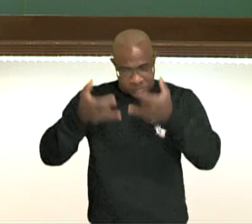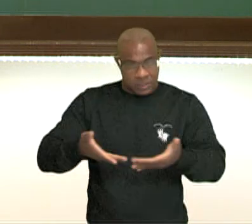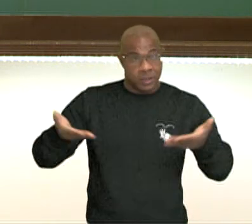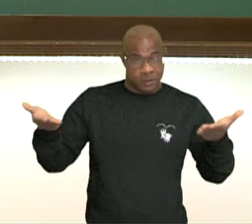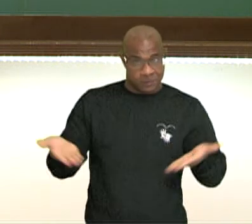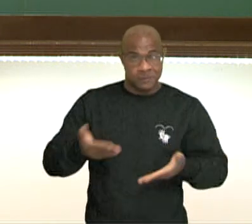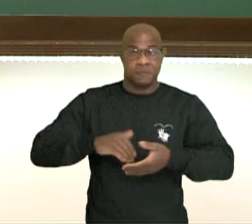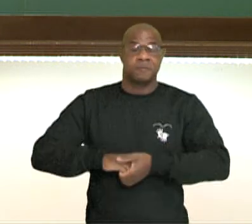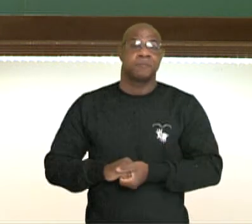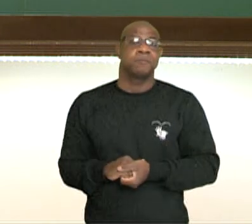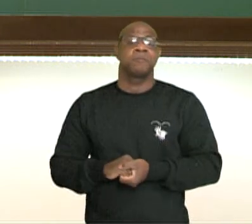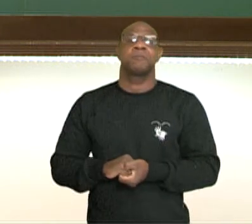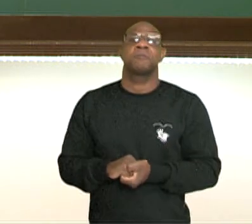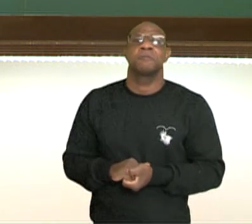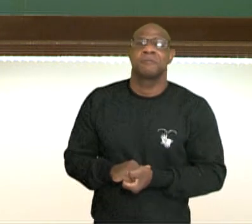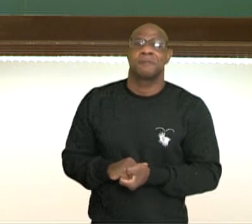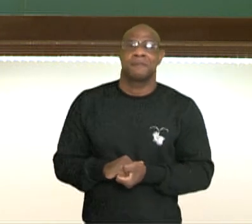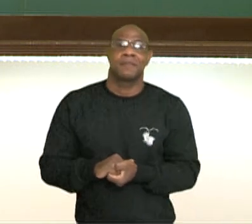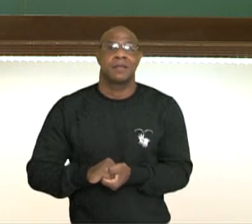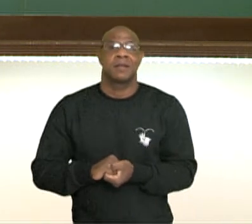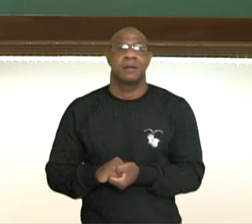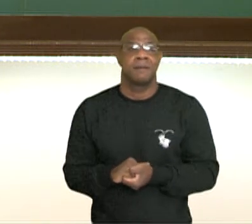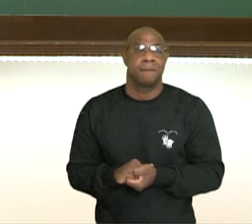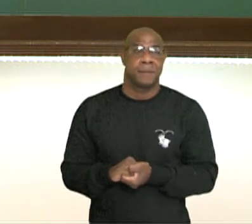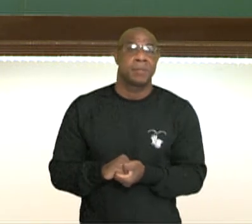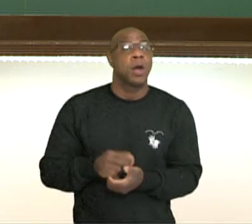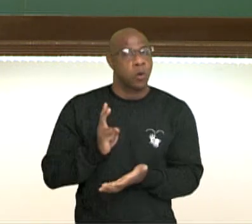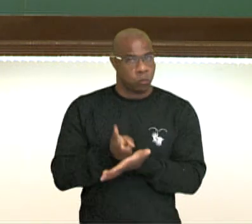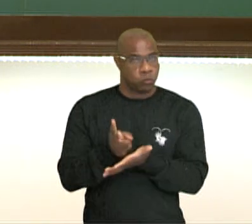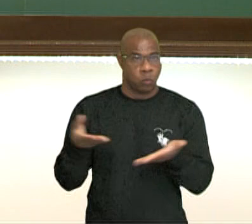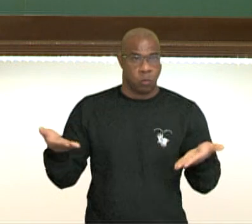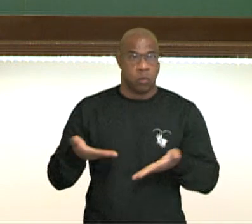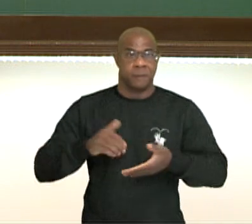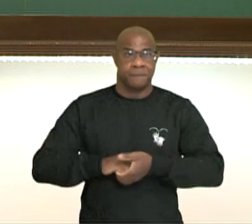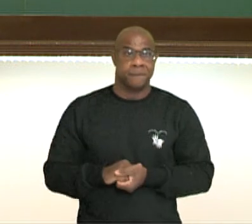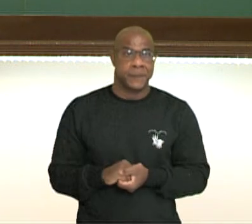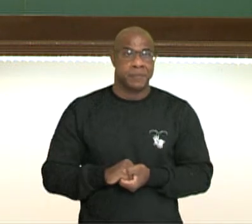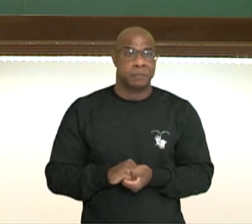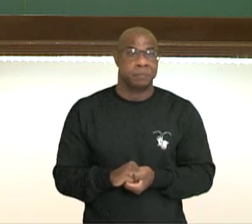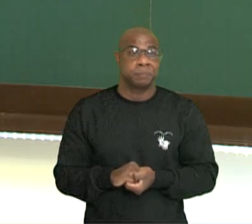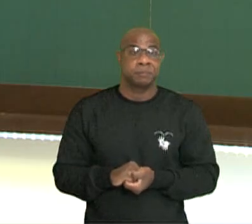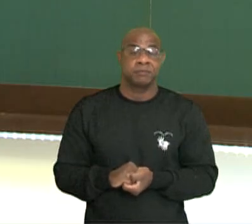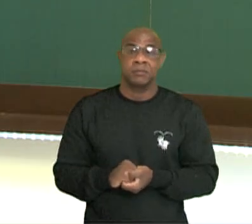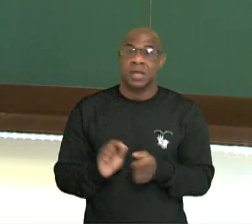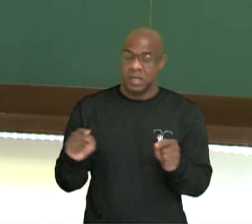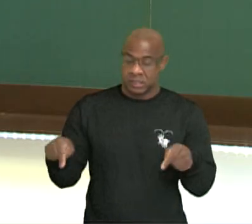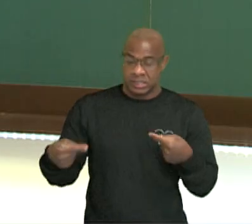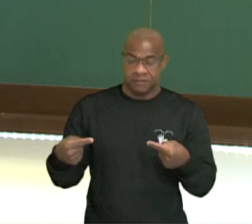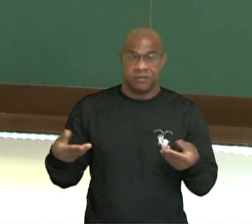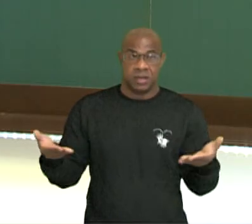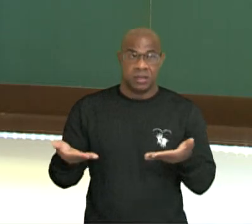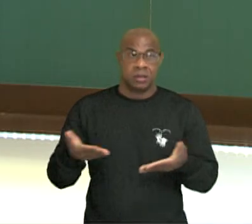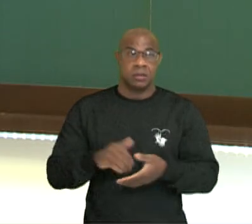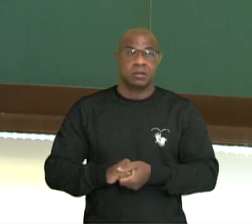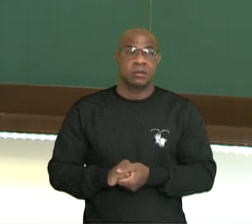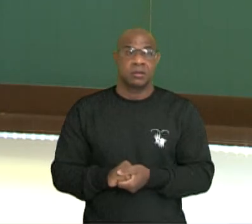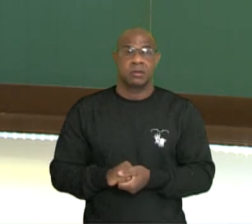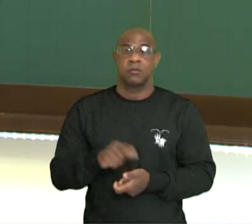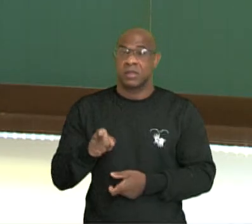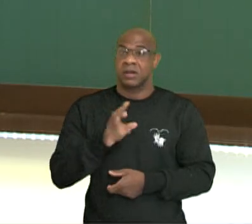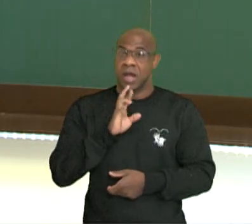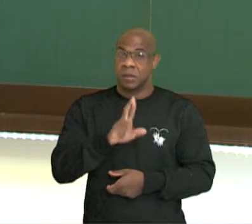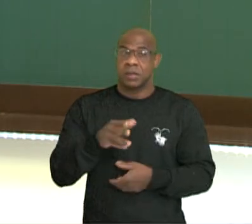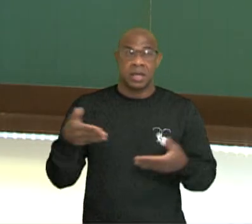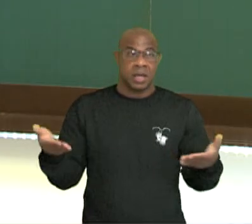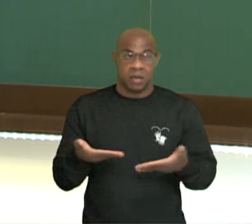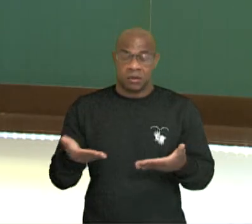ali as propriedades da potência também. Continuamos. Neste desafio é o que você vai responder,